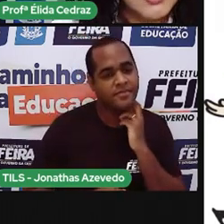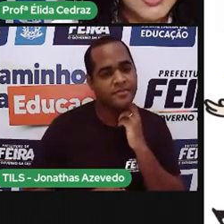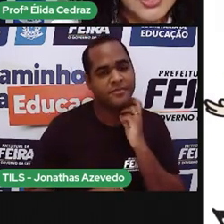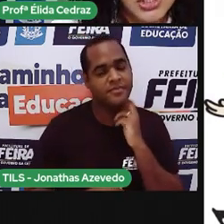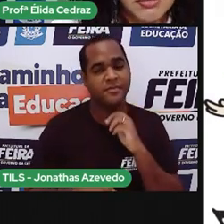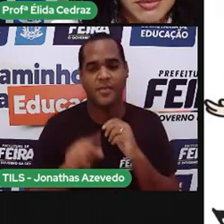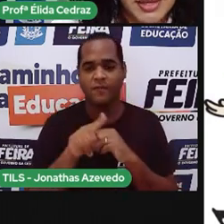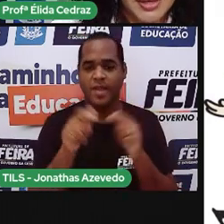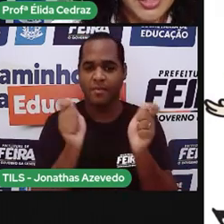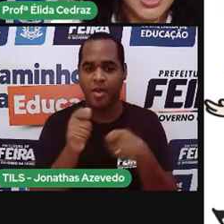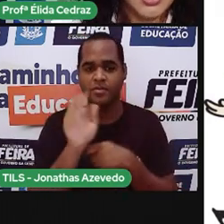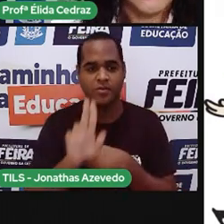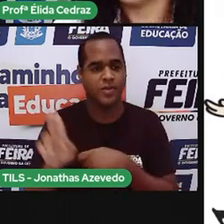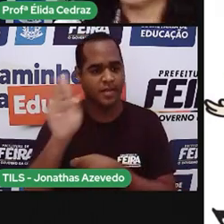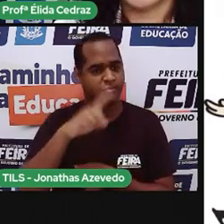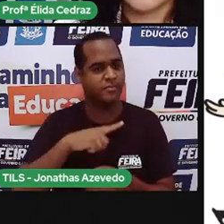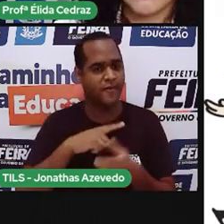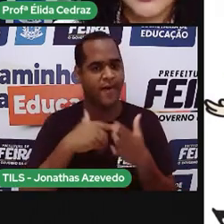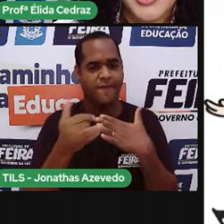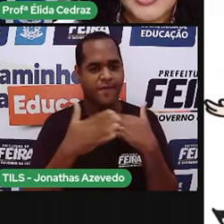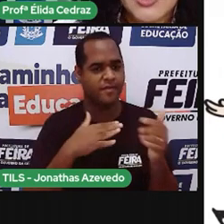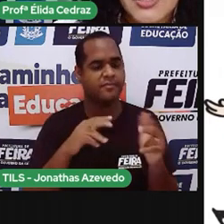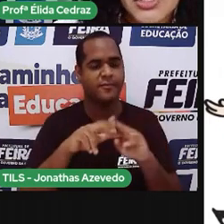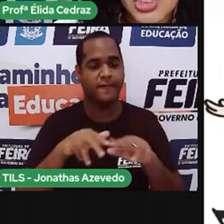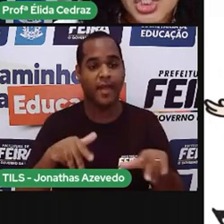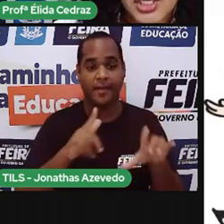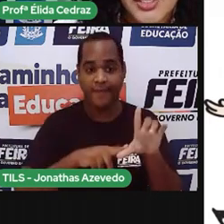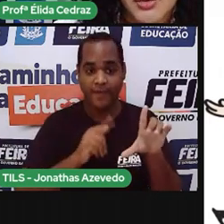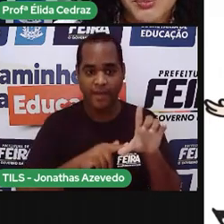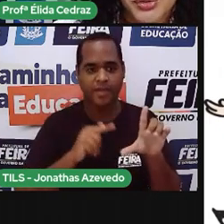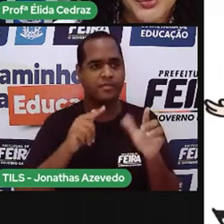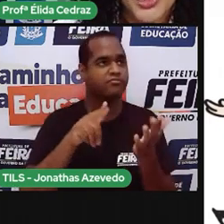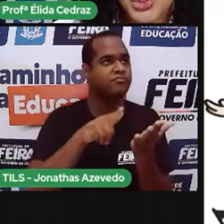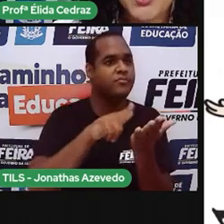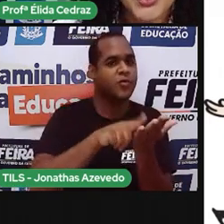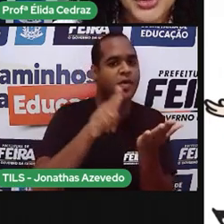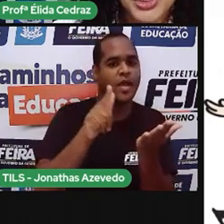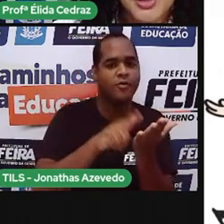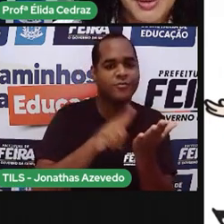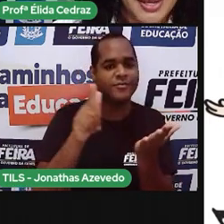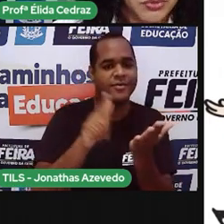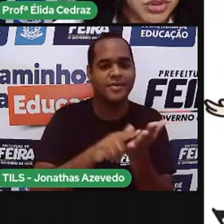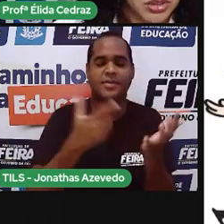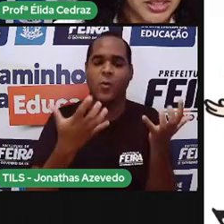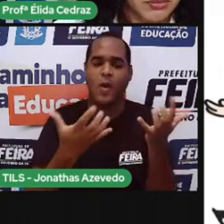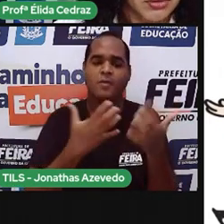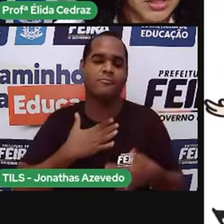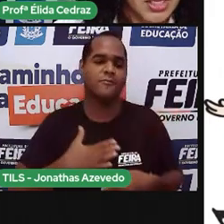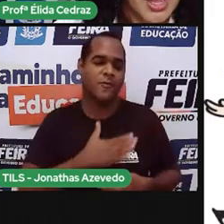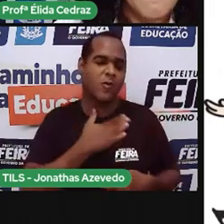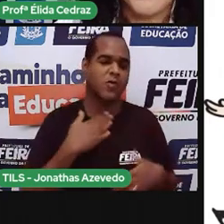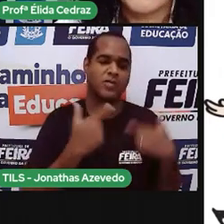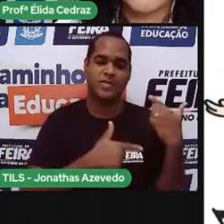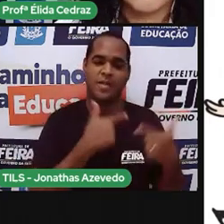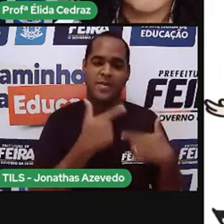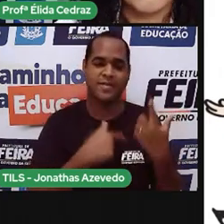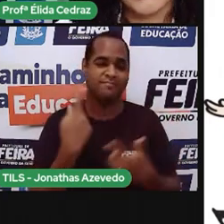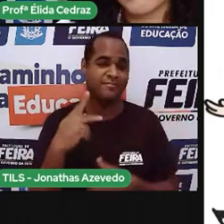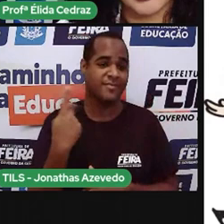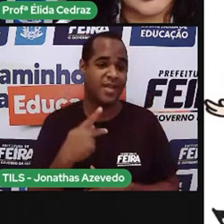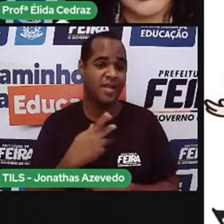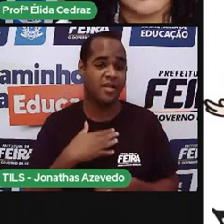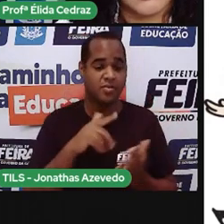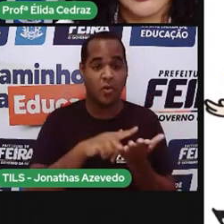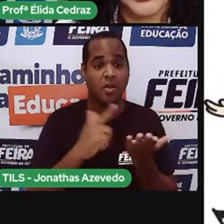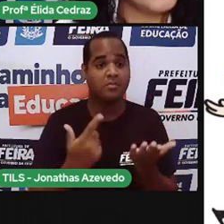o que você tiver. Eu queria recortar letras de jornal, porque eu gosto muito de trabalhar com jornal, mas eu